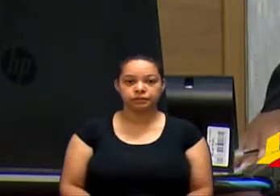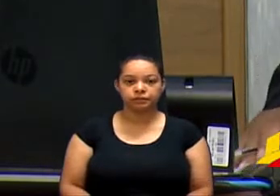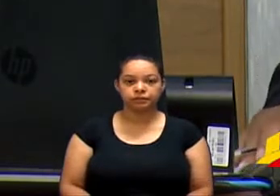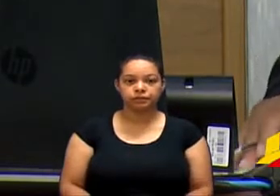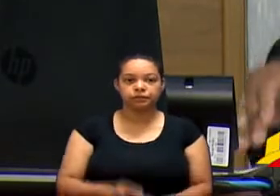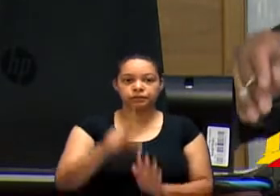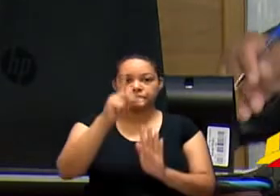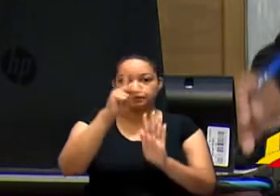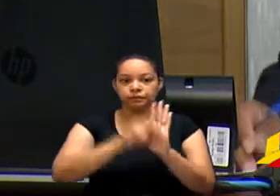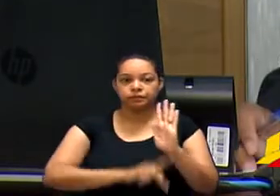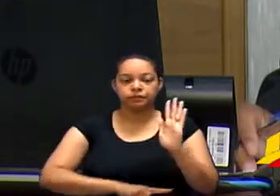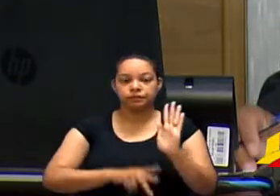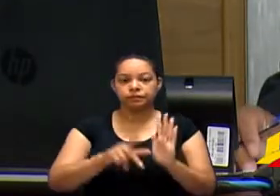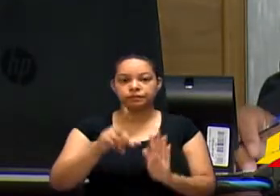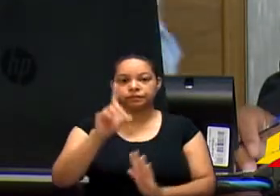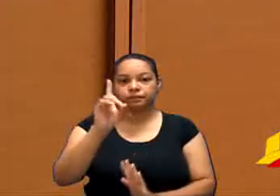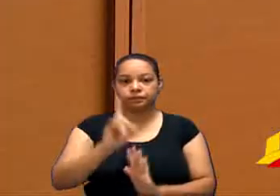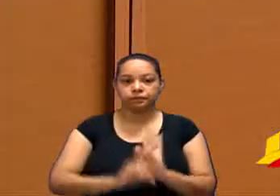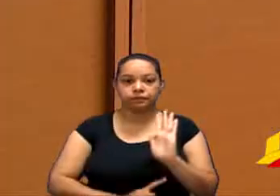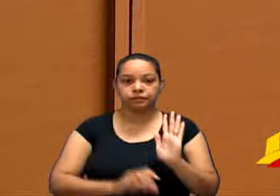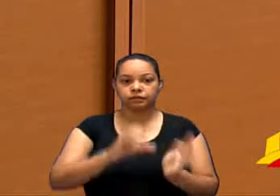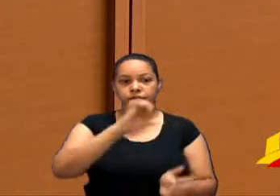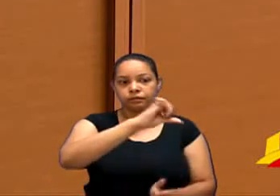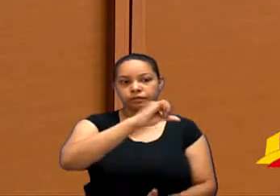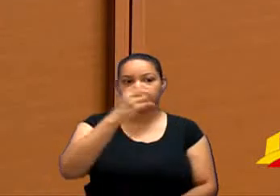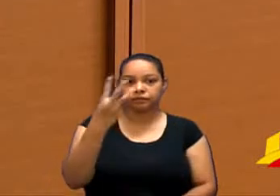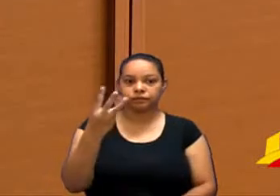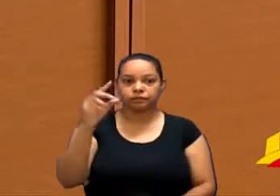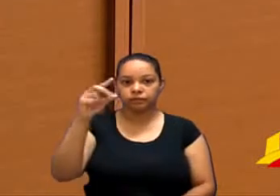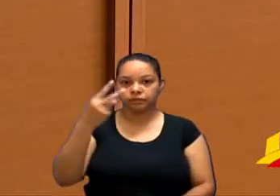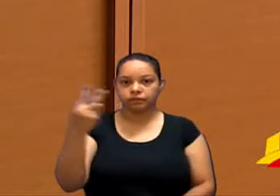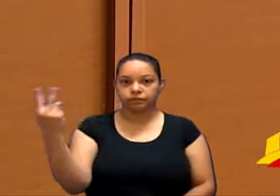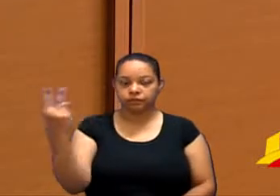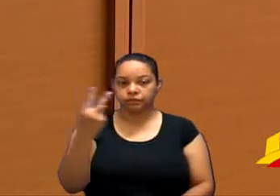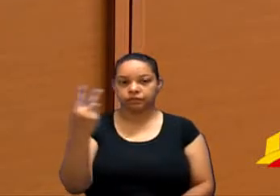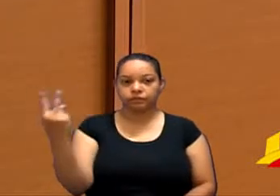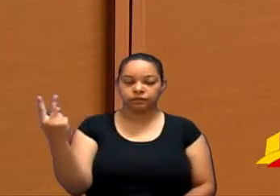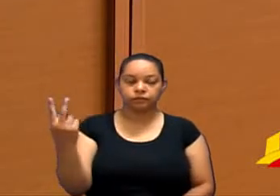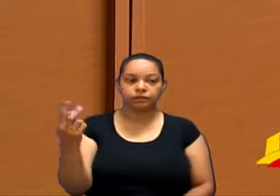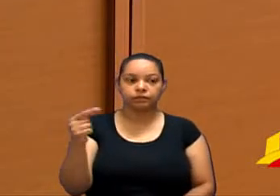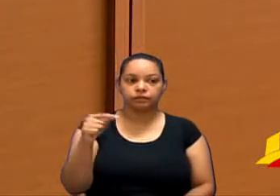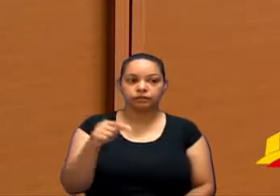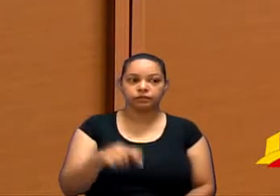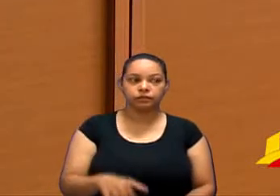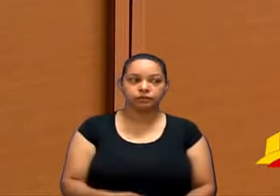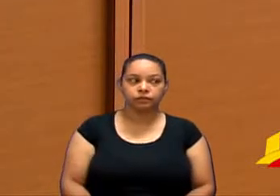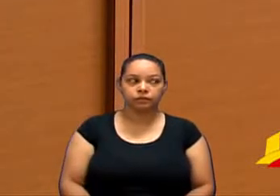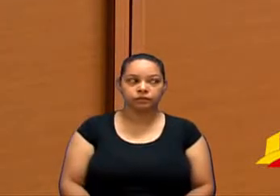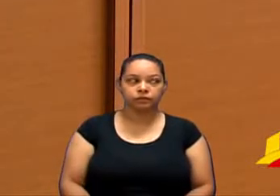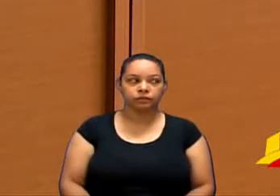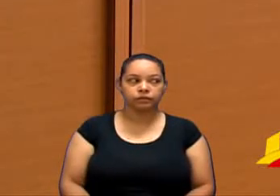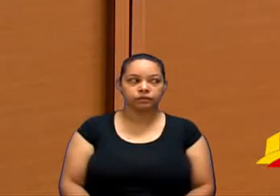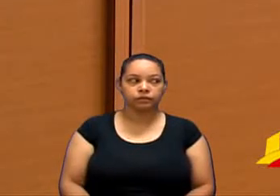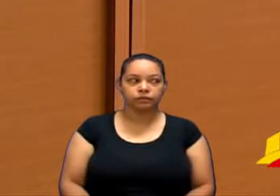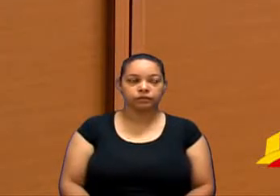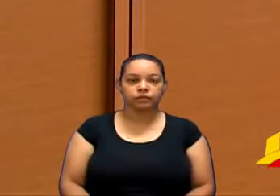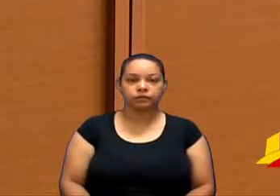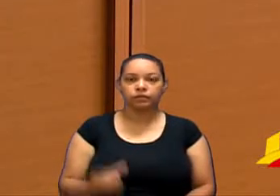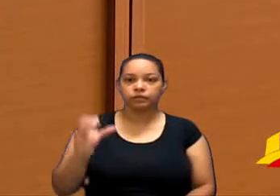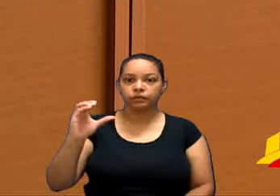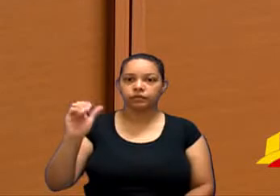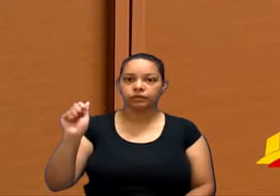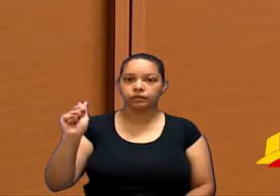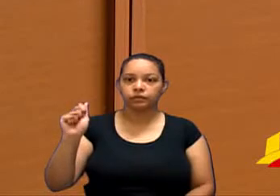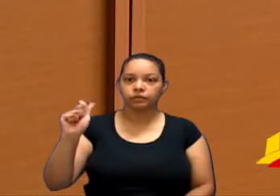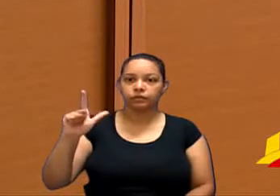projeto de decreto legislativo número 93 2022 no Nobre edilvino Cláudio Gonçalves Cláudio Sorocaba dispõe sobre